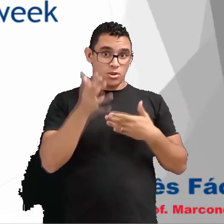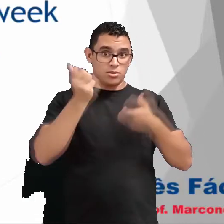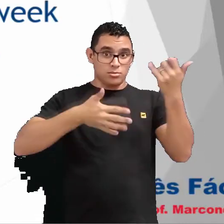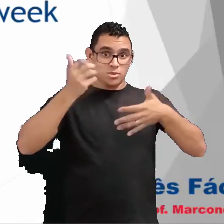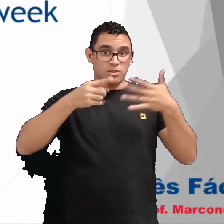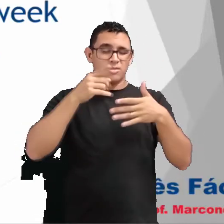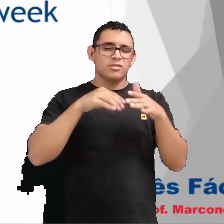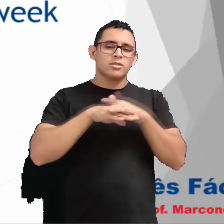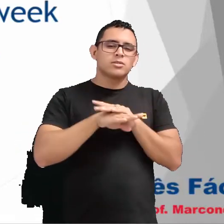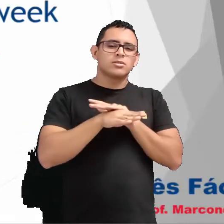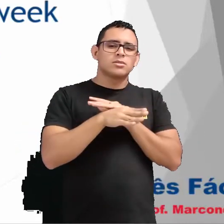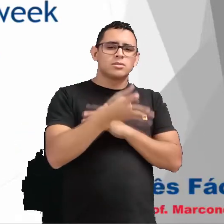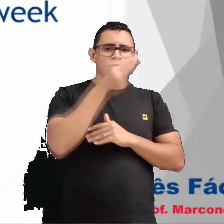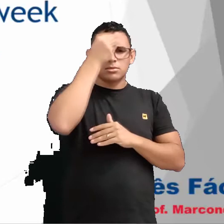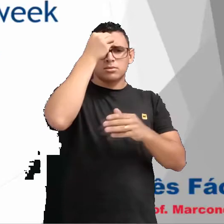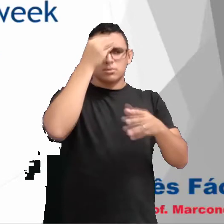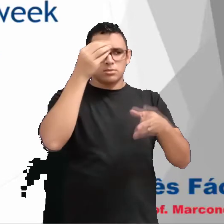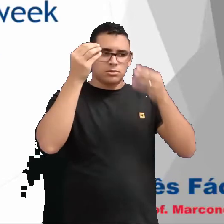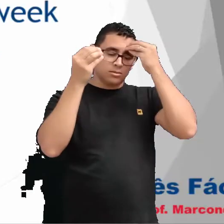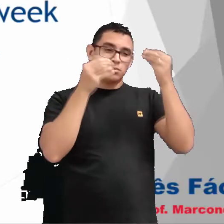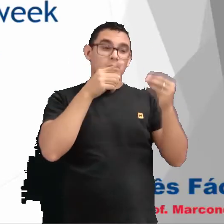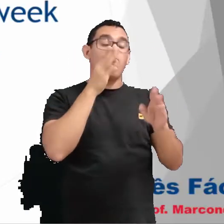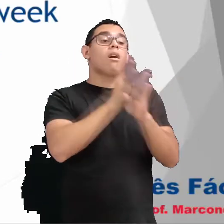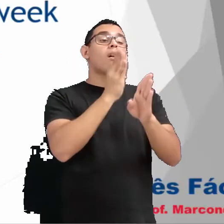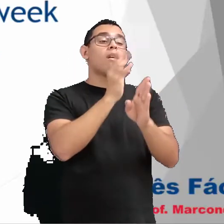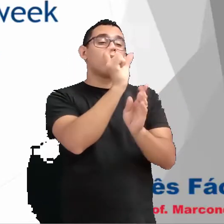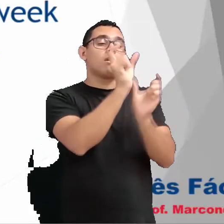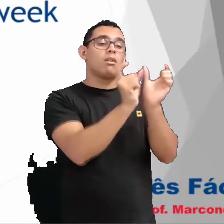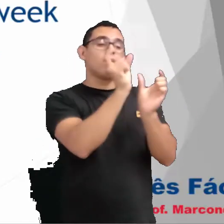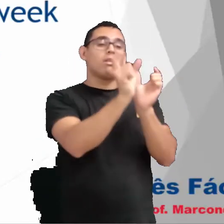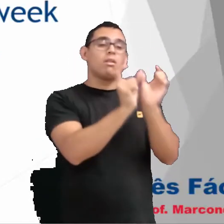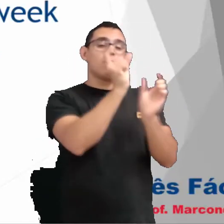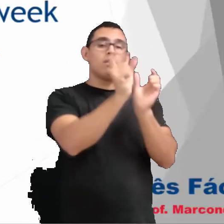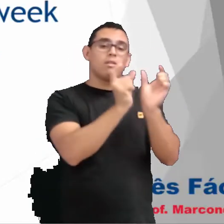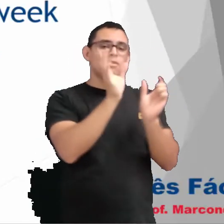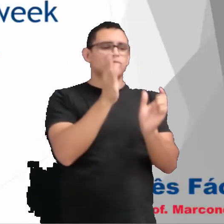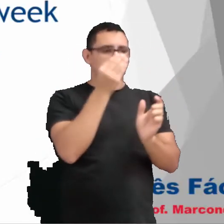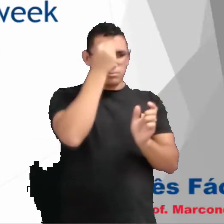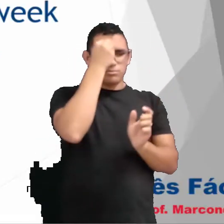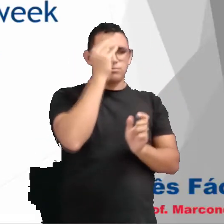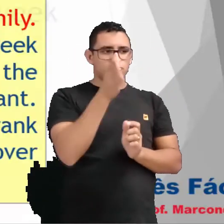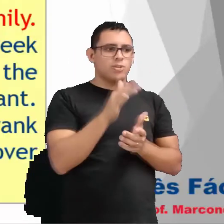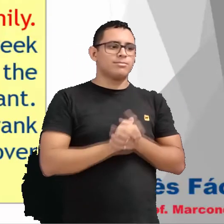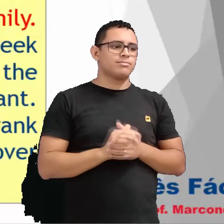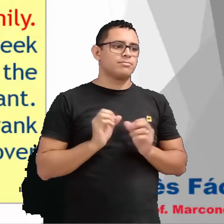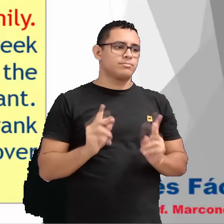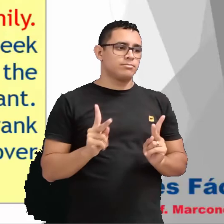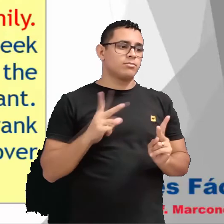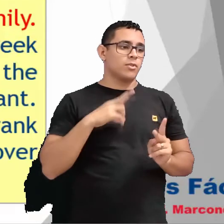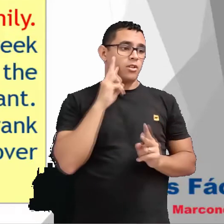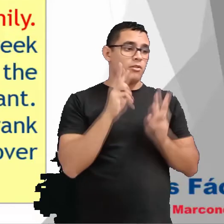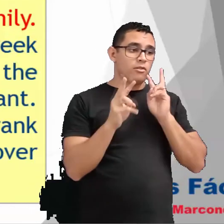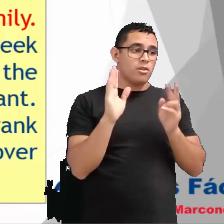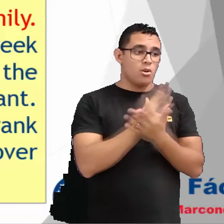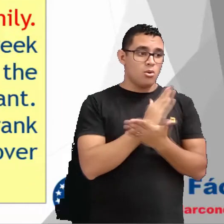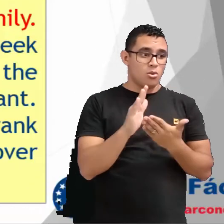tempo vocês vão estar tranquilos, craques, vão bater o olho, já vão saber a conjugação desse verbo no passado, ok? Então vamos ver mais algumas aqui,